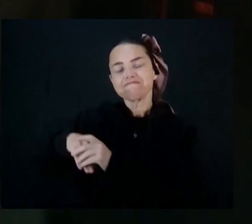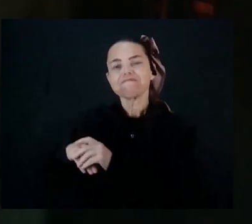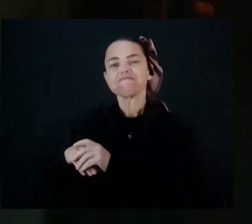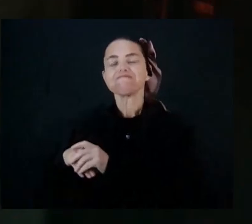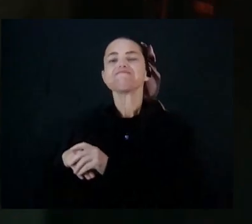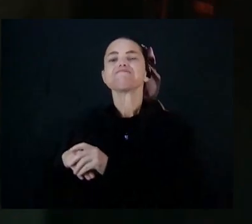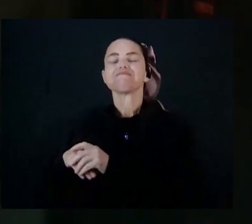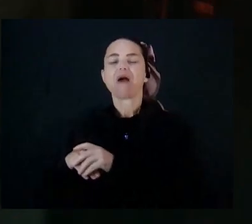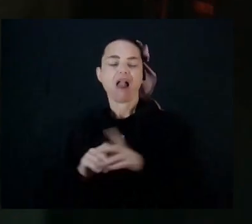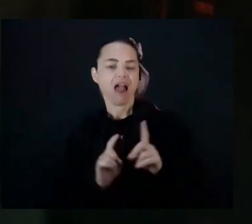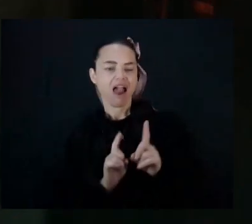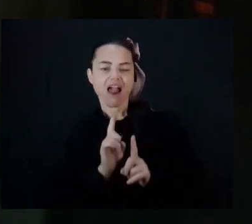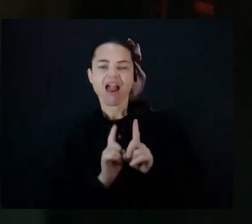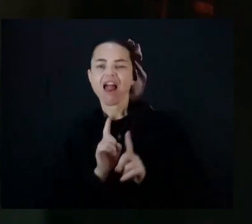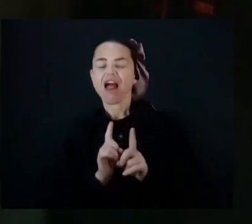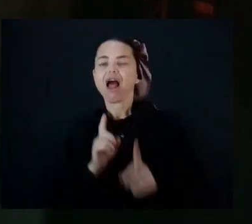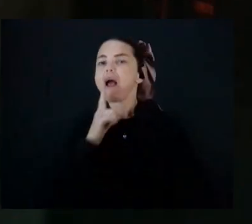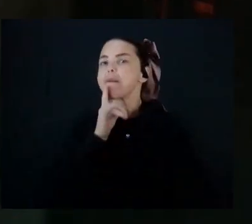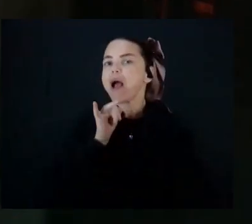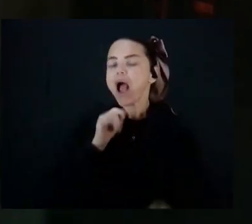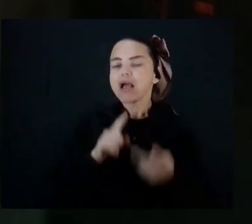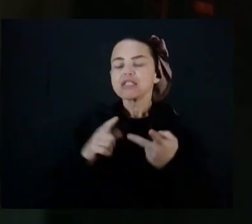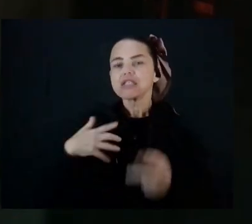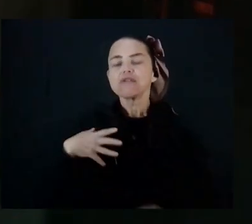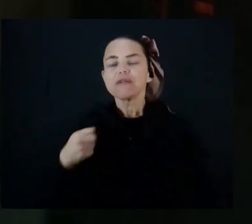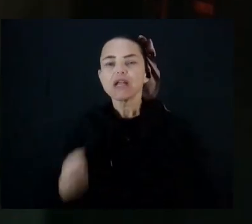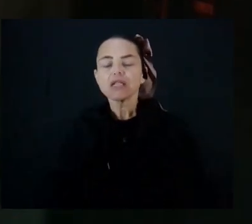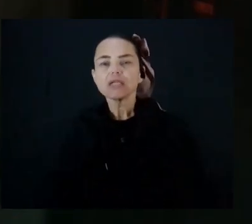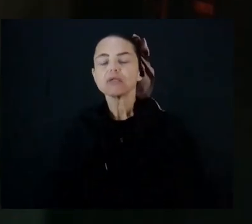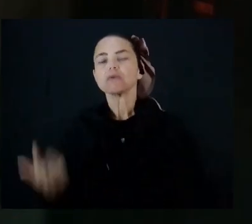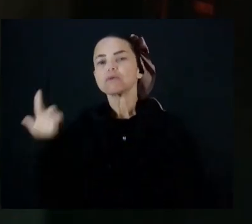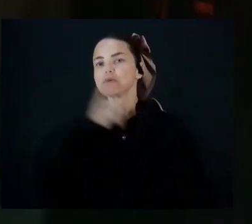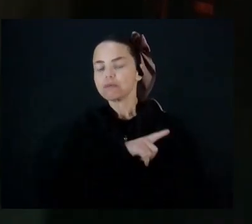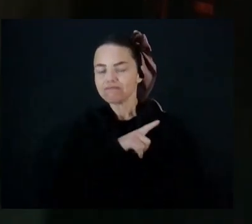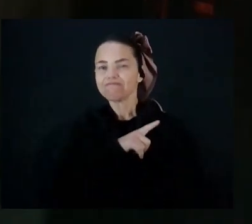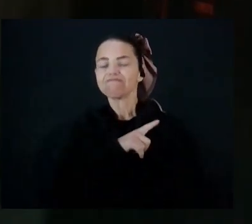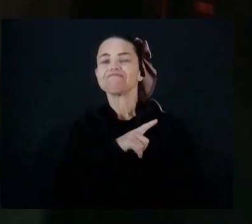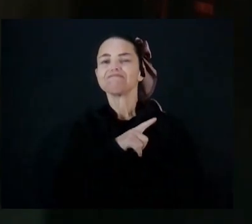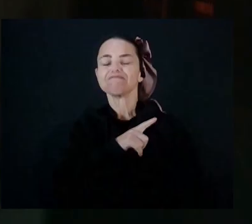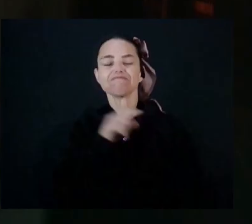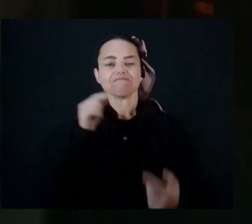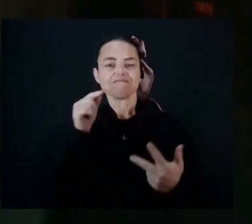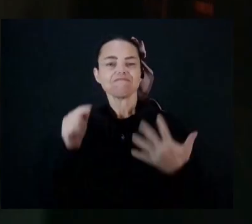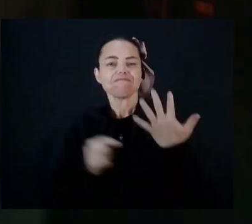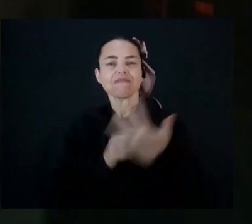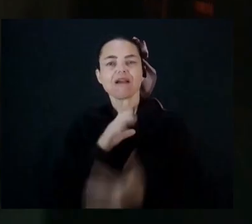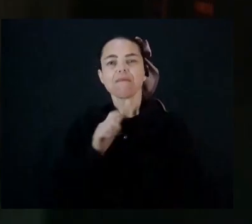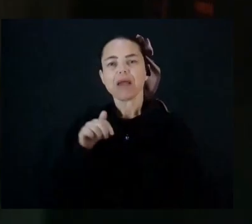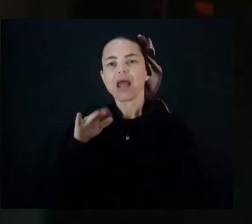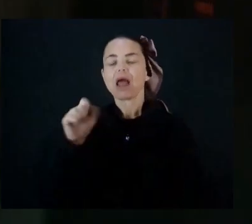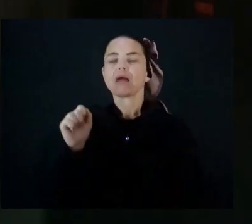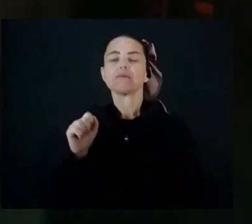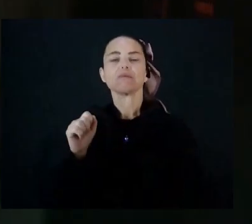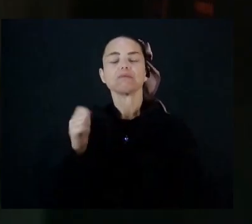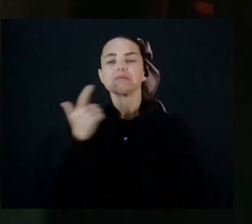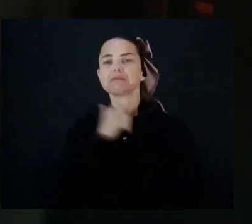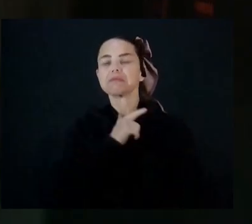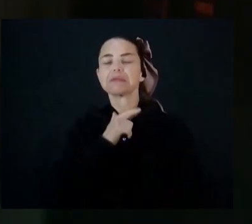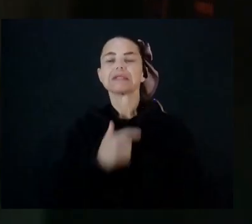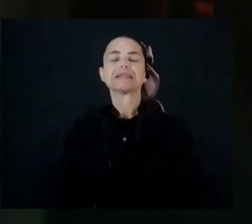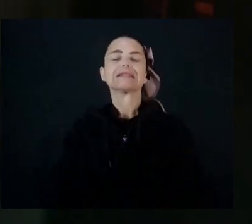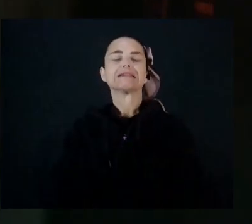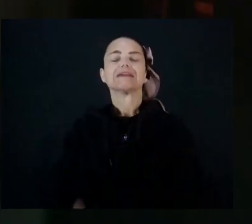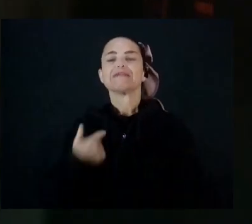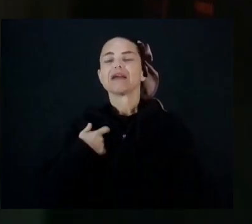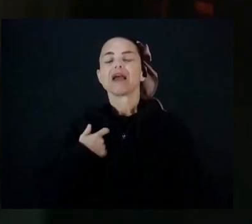competição entre pais e filhos. Ela conseguiu, como muito bem pontuou a Camila, se virar sozinha, porque não tinha um adulto que